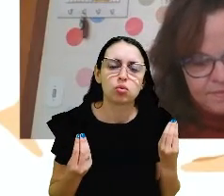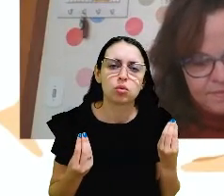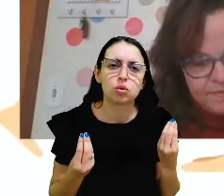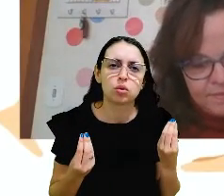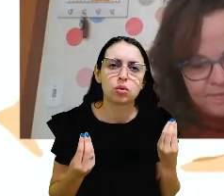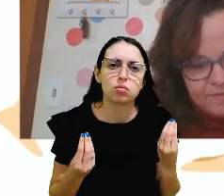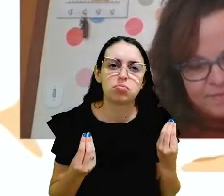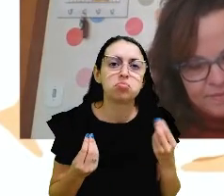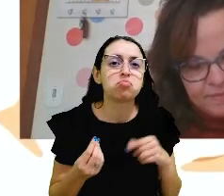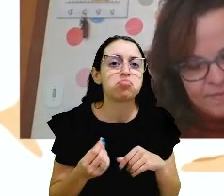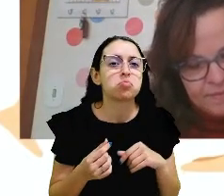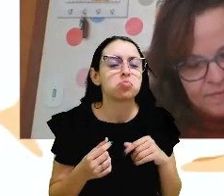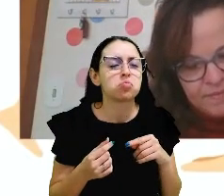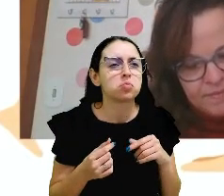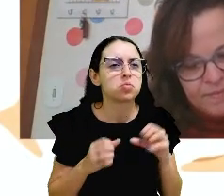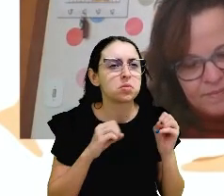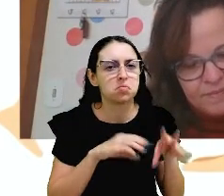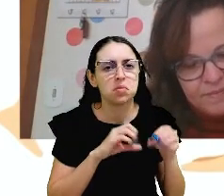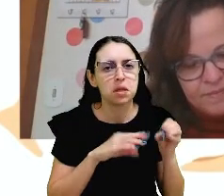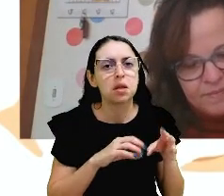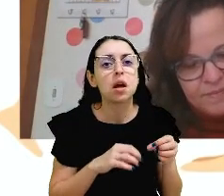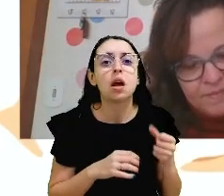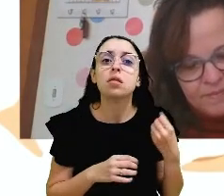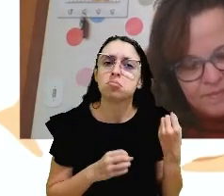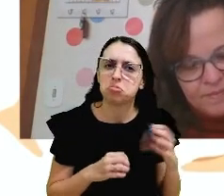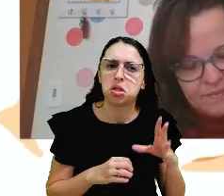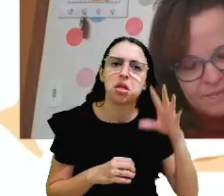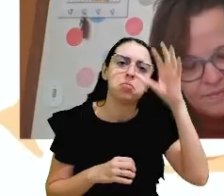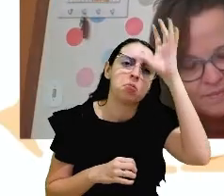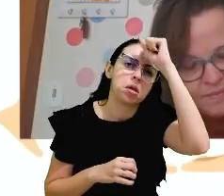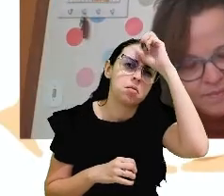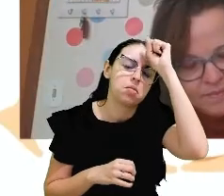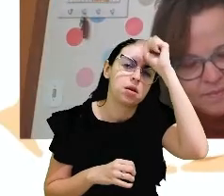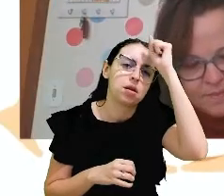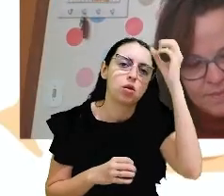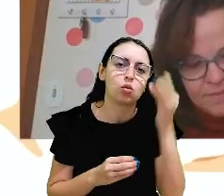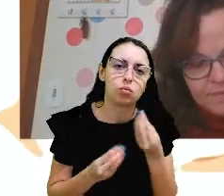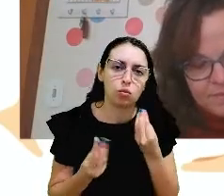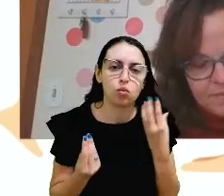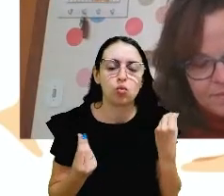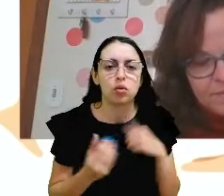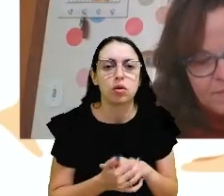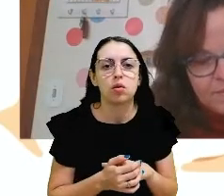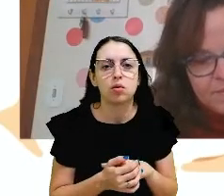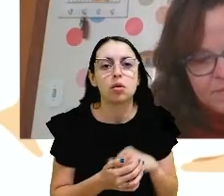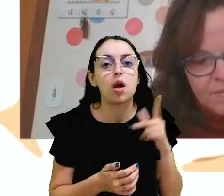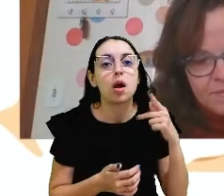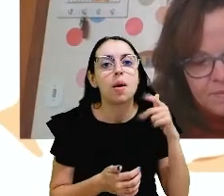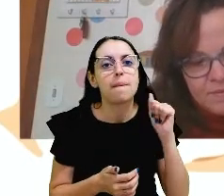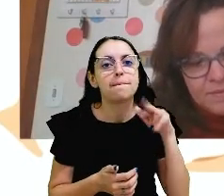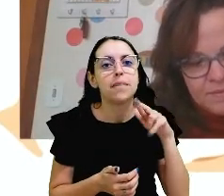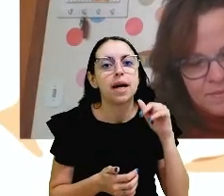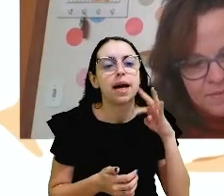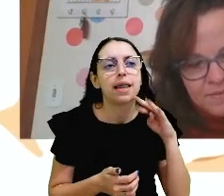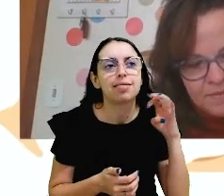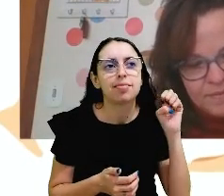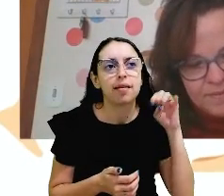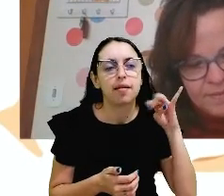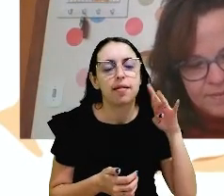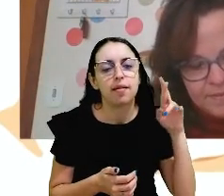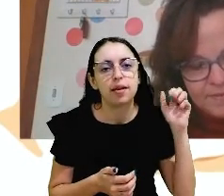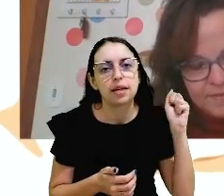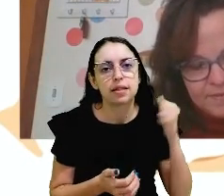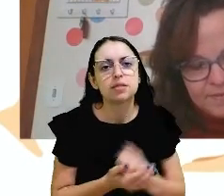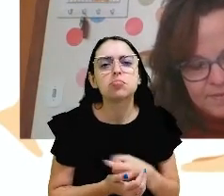muitos ensinamentos, assim, eu acho que eu aprendo muito com parteiras como Dona Prazeres, né, e eu pensei em trazer para a gente